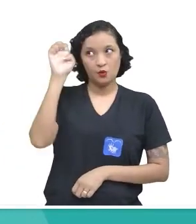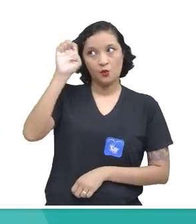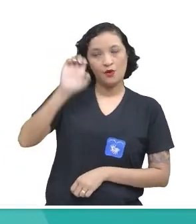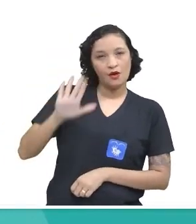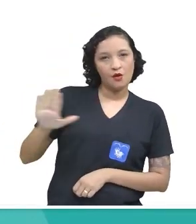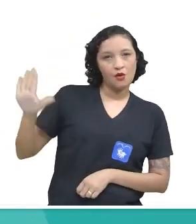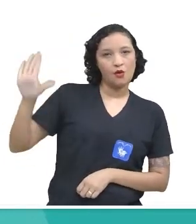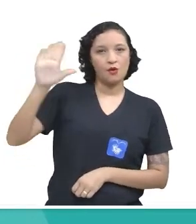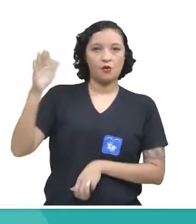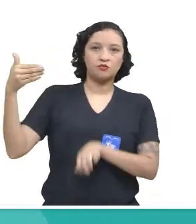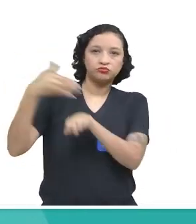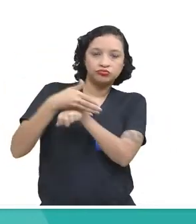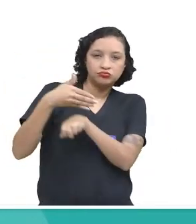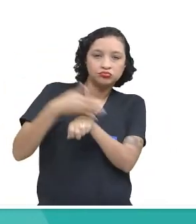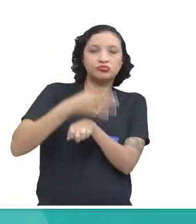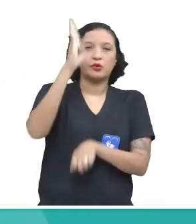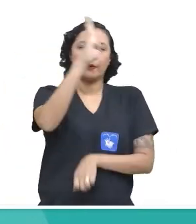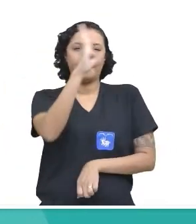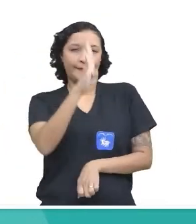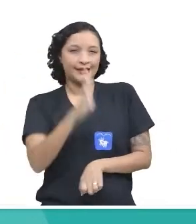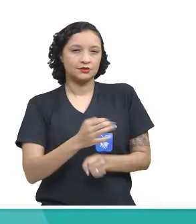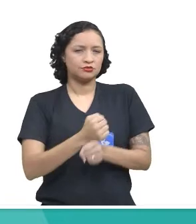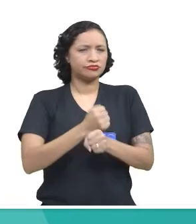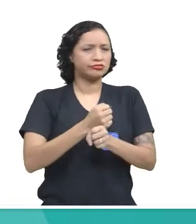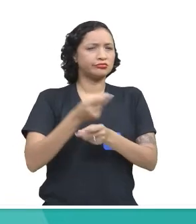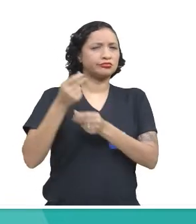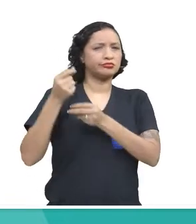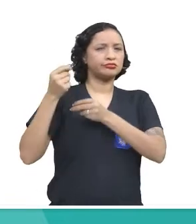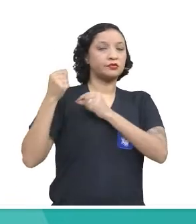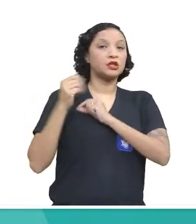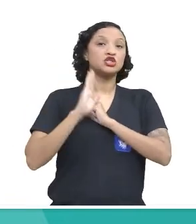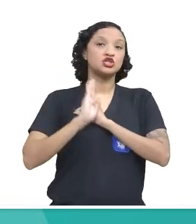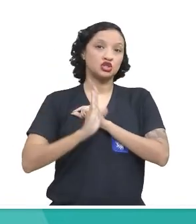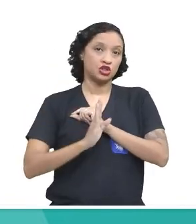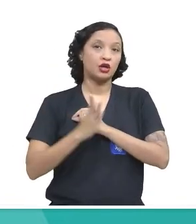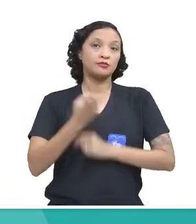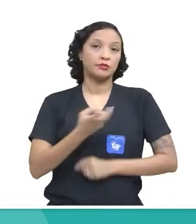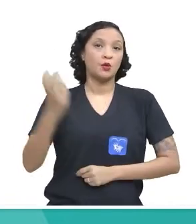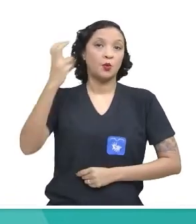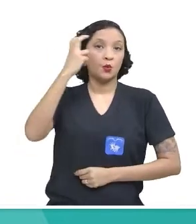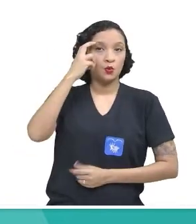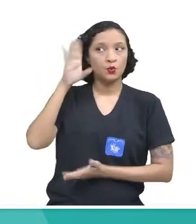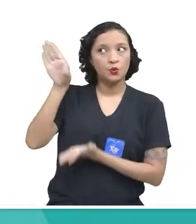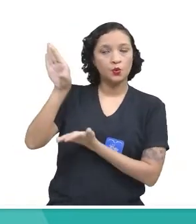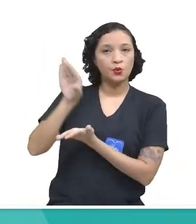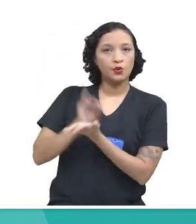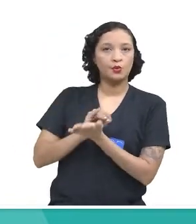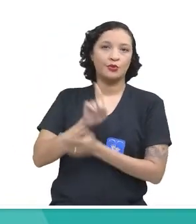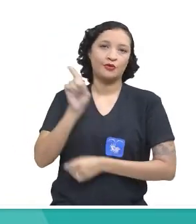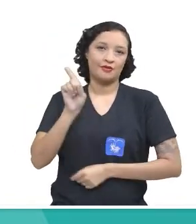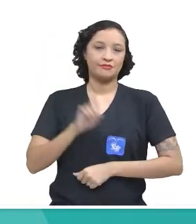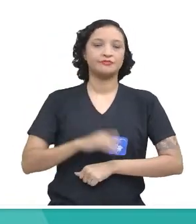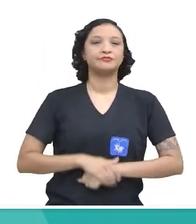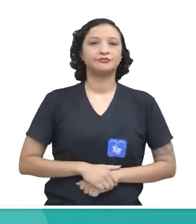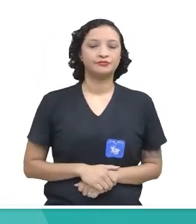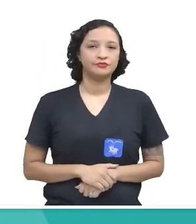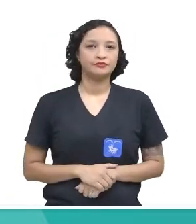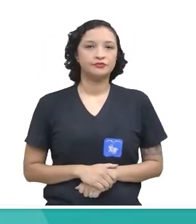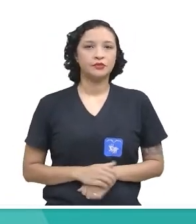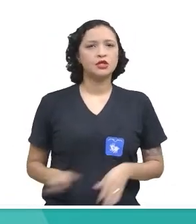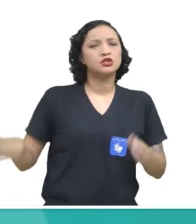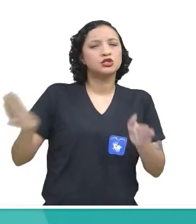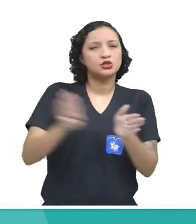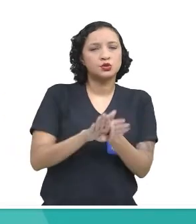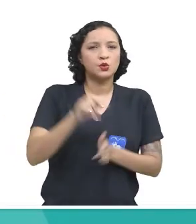já trouxeram, né, essa cultura de lá. Chegando aqui, né, passou a ter o